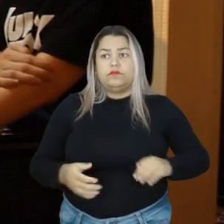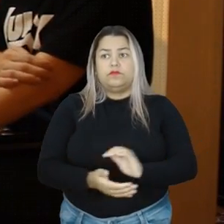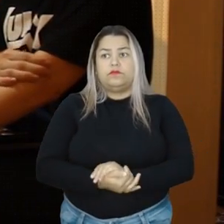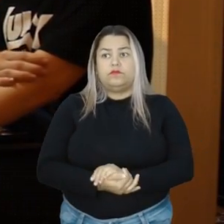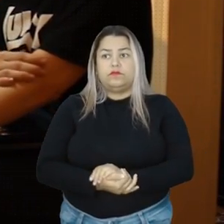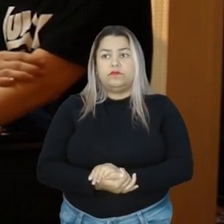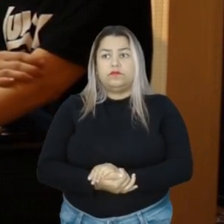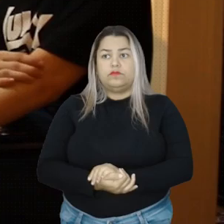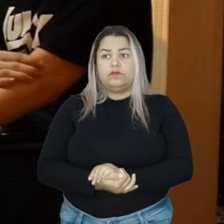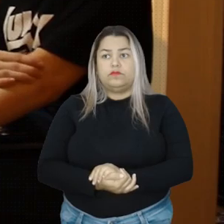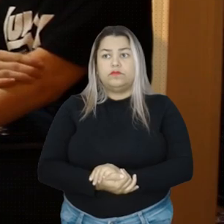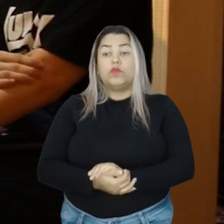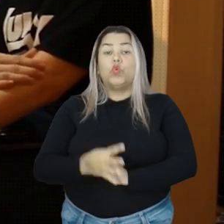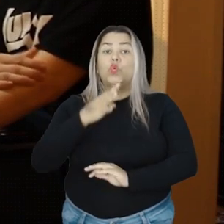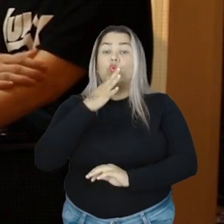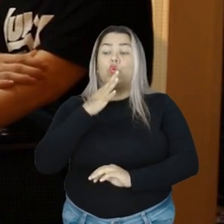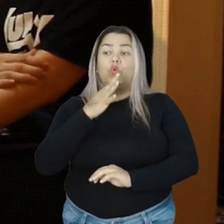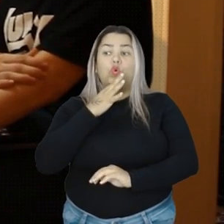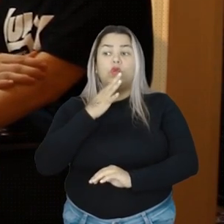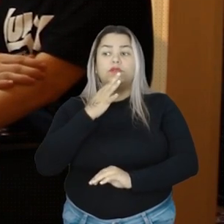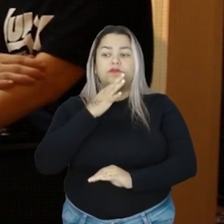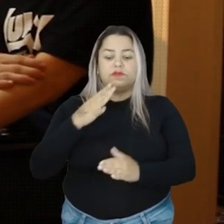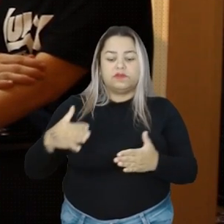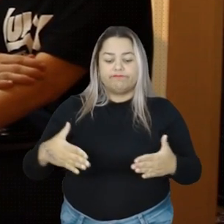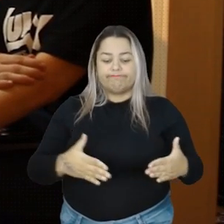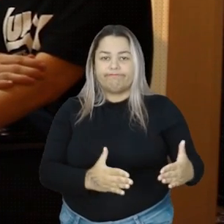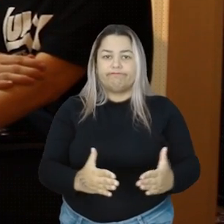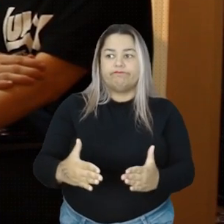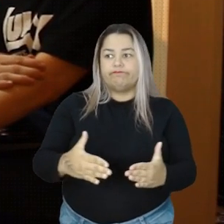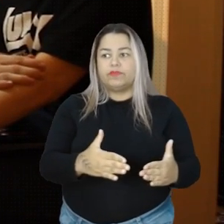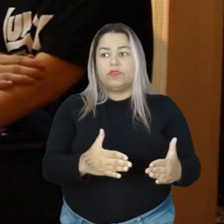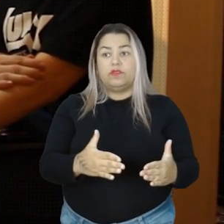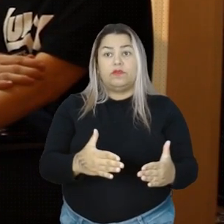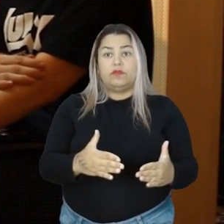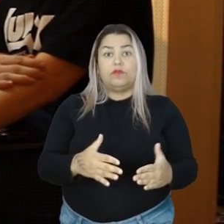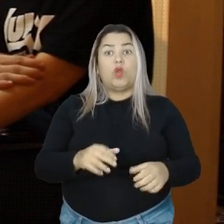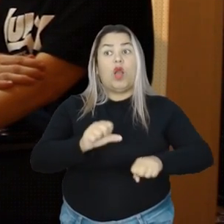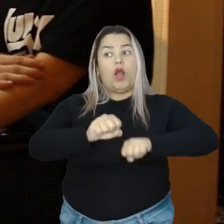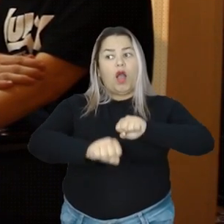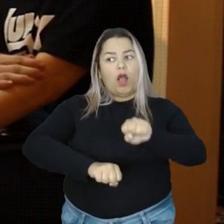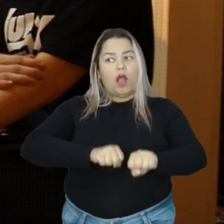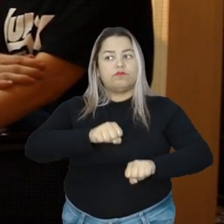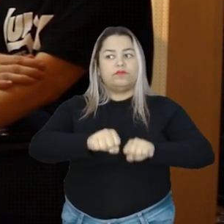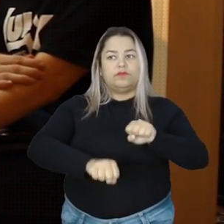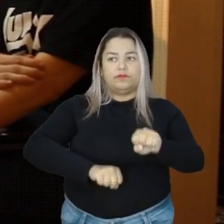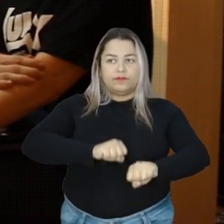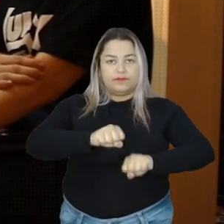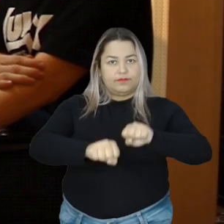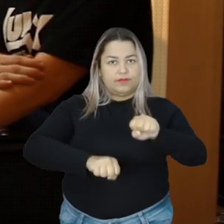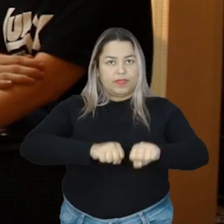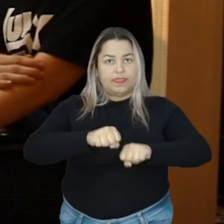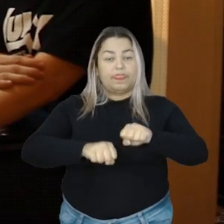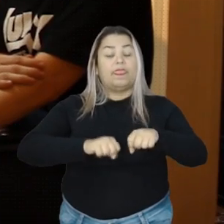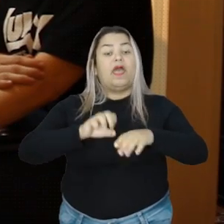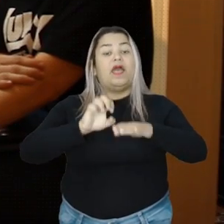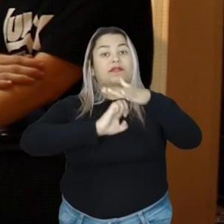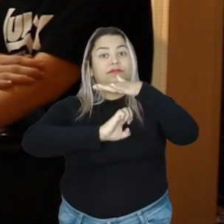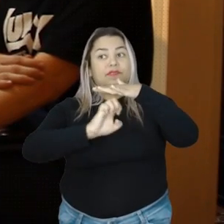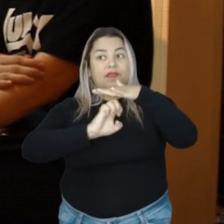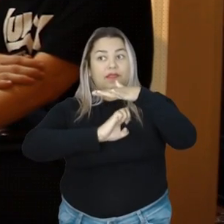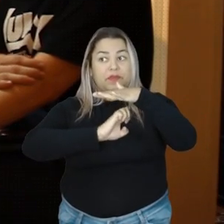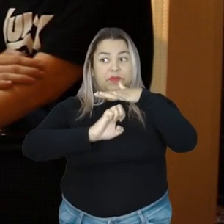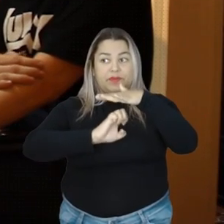Eu conhecia, caminhava, depois tive uma bicicleta, não é, da empresa, do